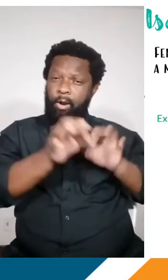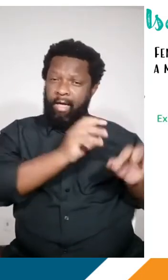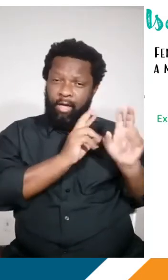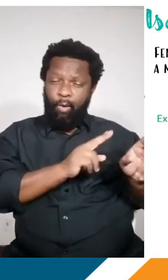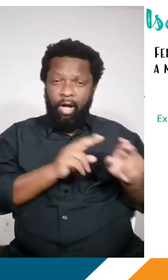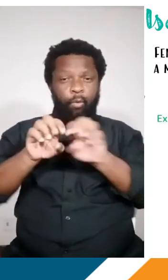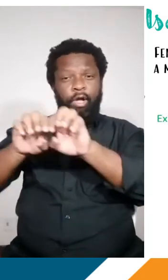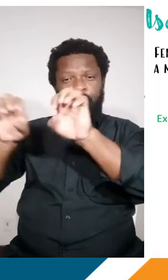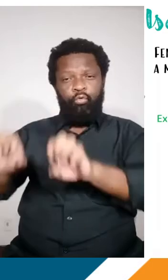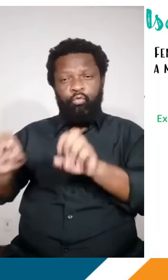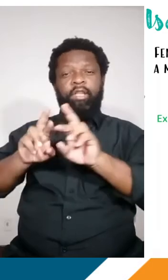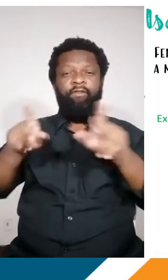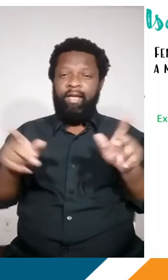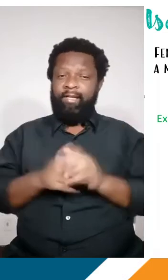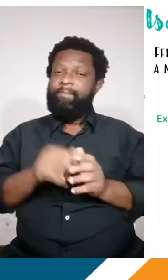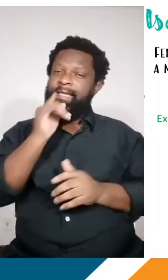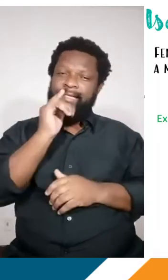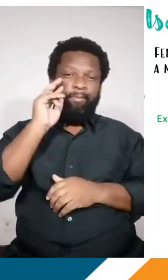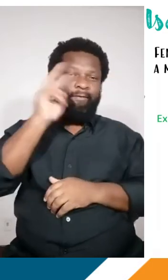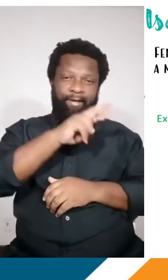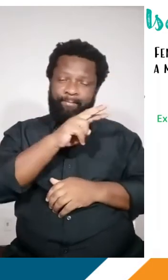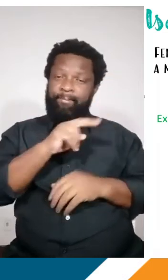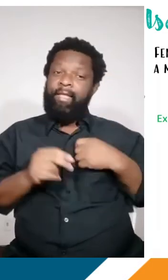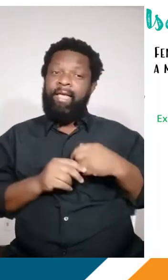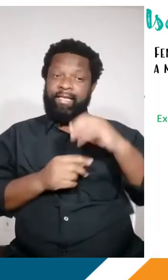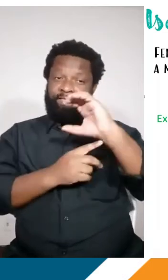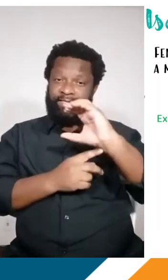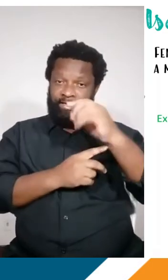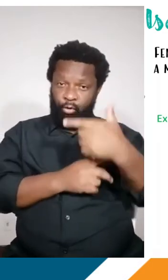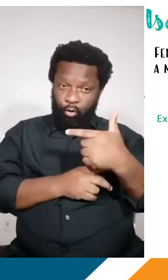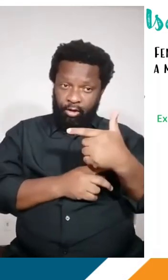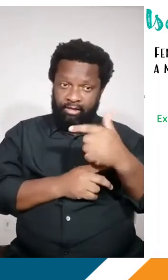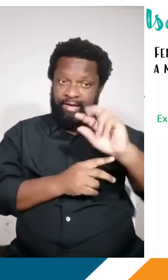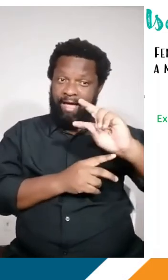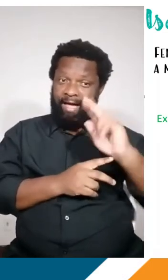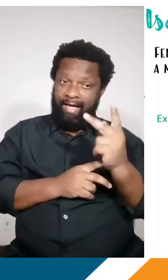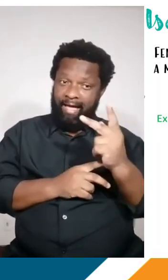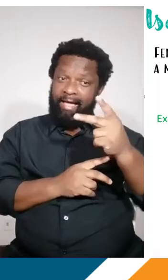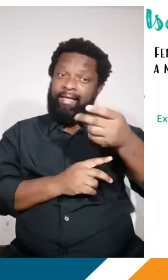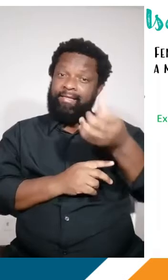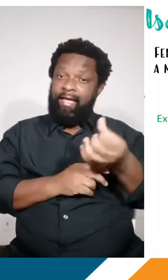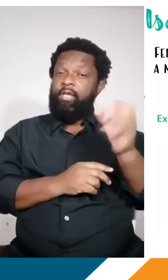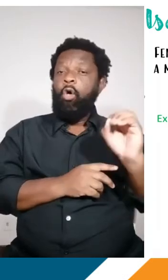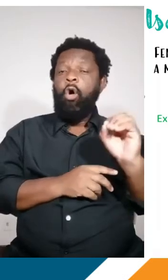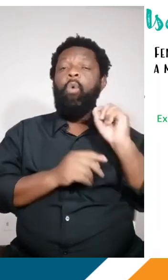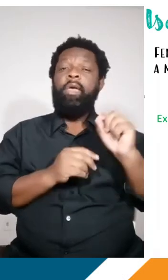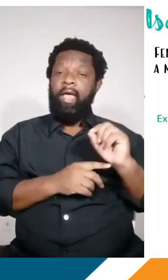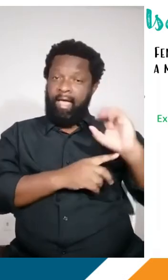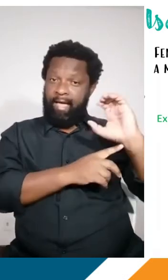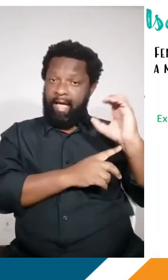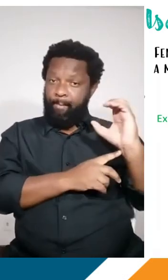um exemplo. Aqui eu te dei a fórmula molecular C2H6O, me diz aí que tem 2 carbonos, 6 hidrogênios e